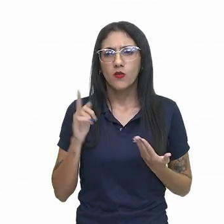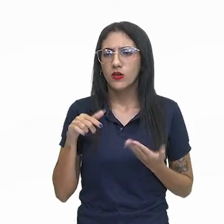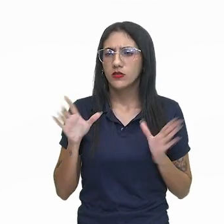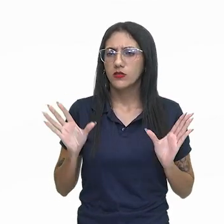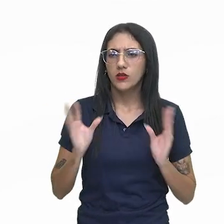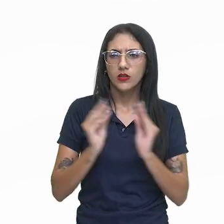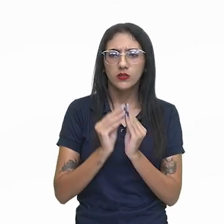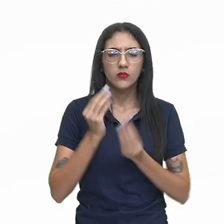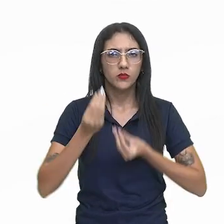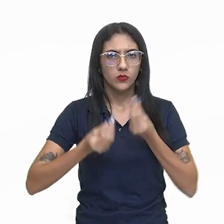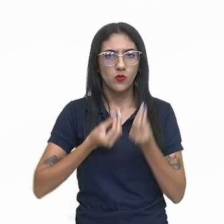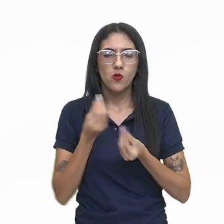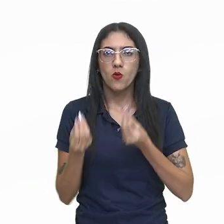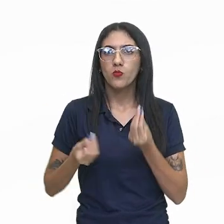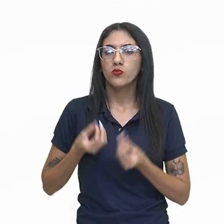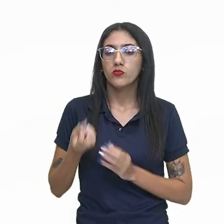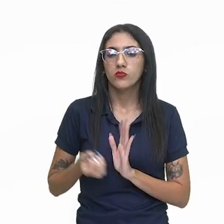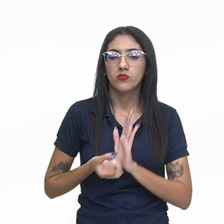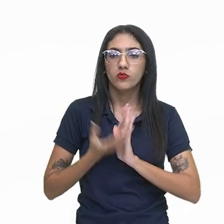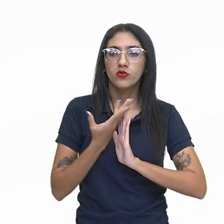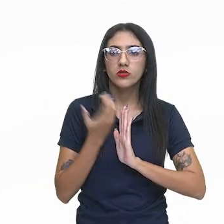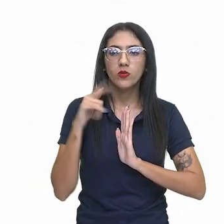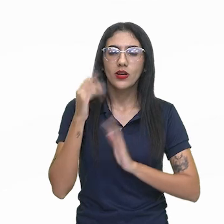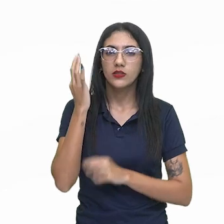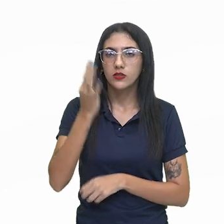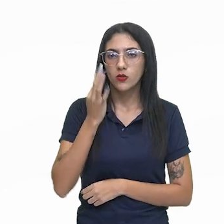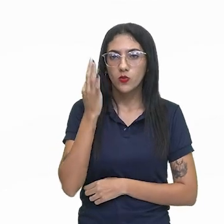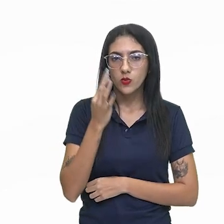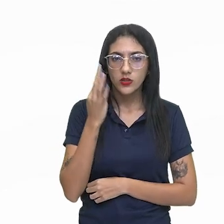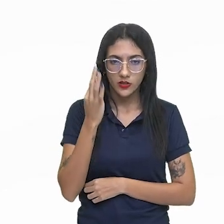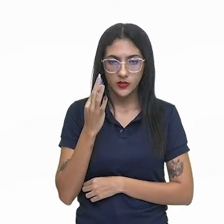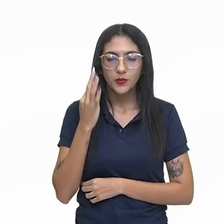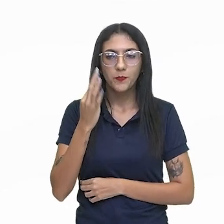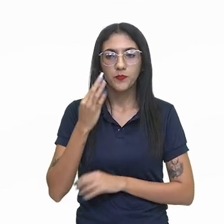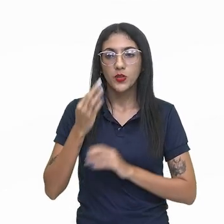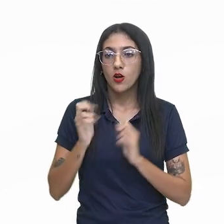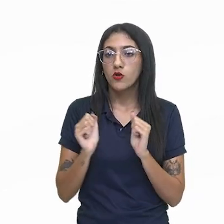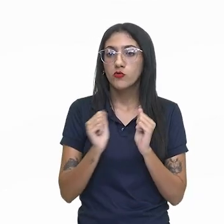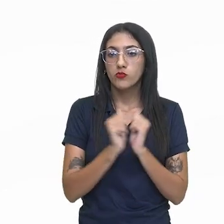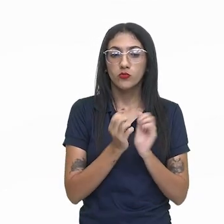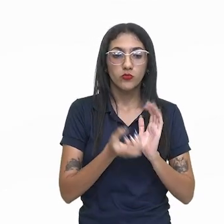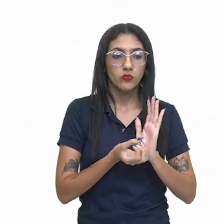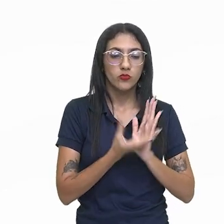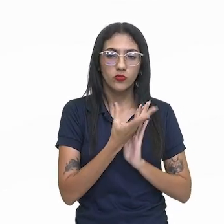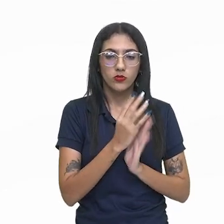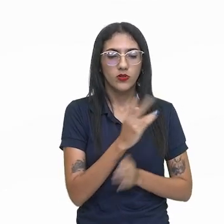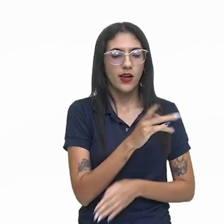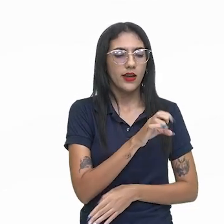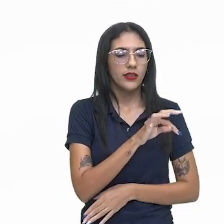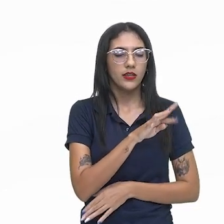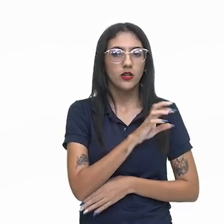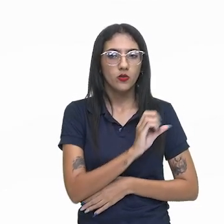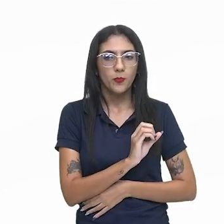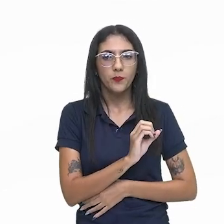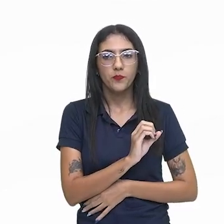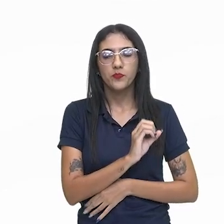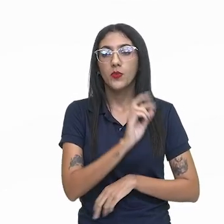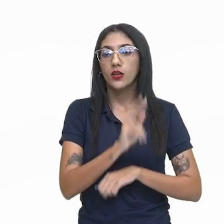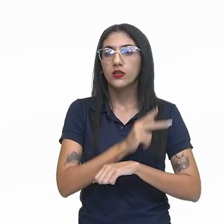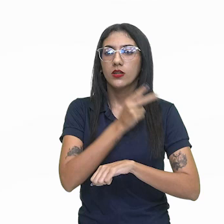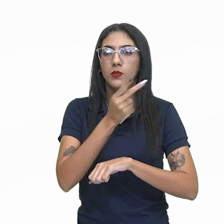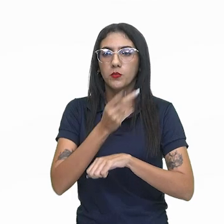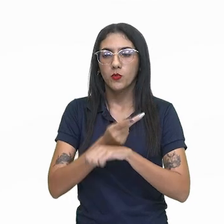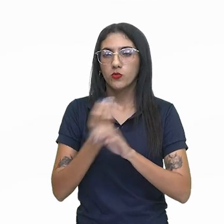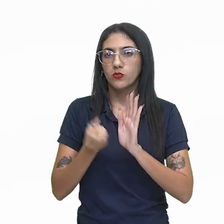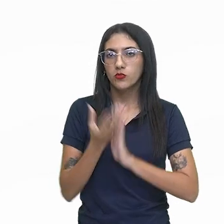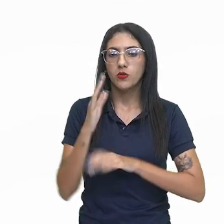surgiram os seres a partir da hipótese heterotrófica, né, com o surgimento dos seres heterotróficos, e, posteriormente,